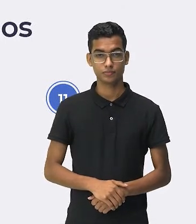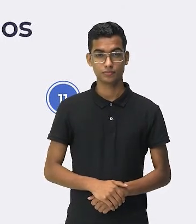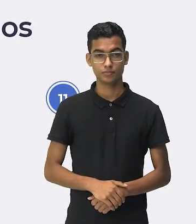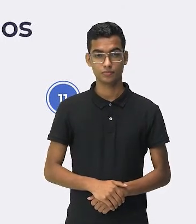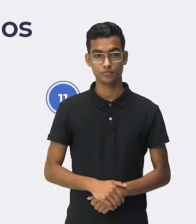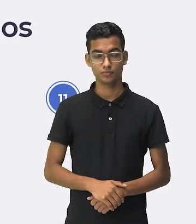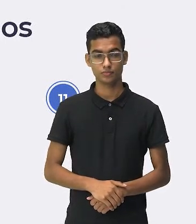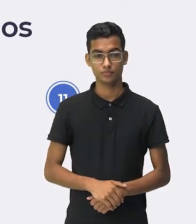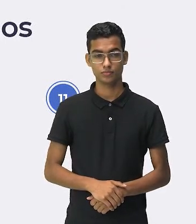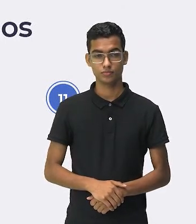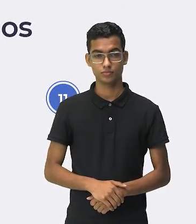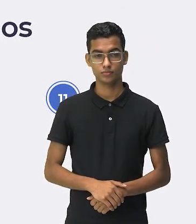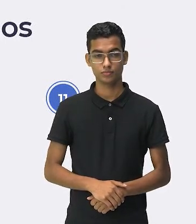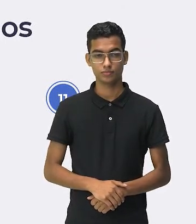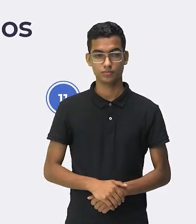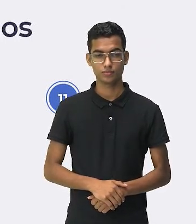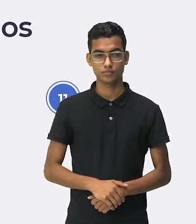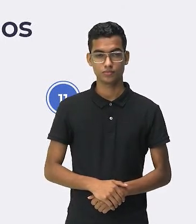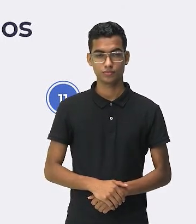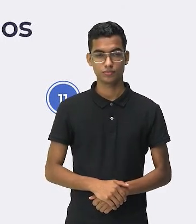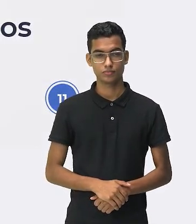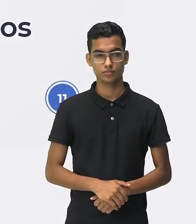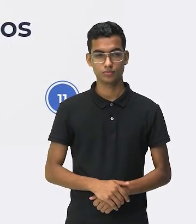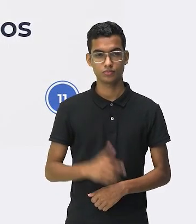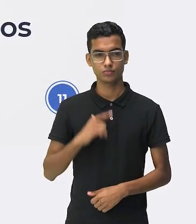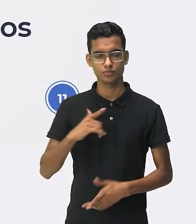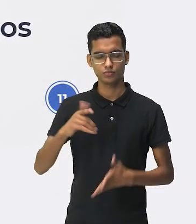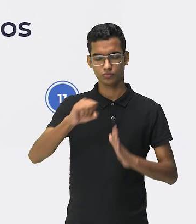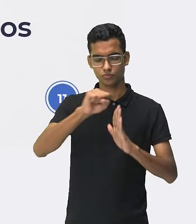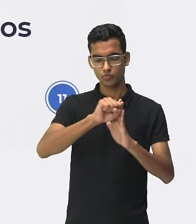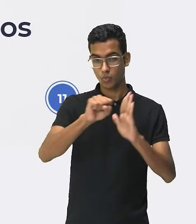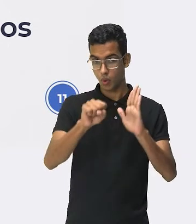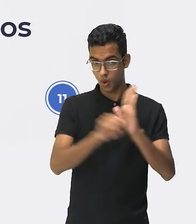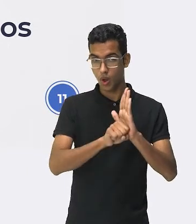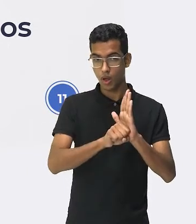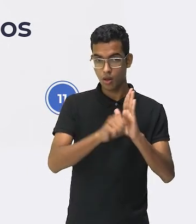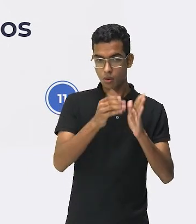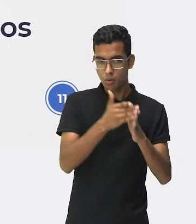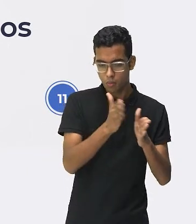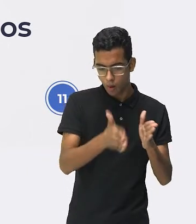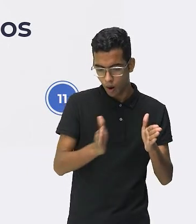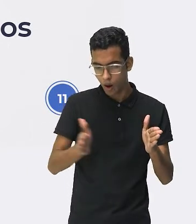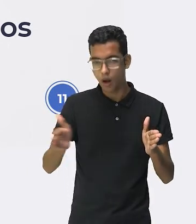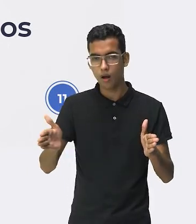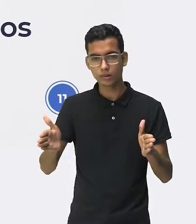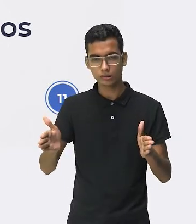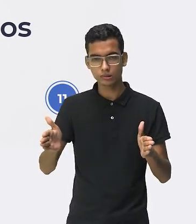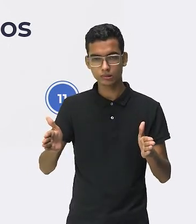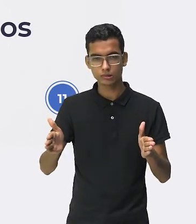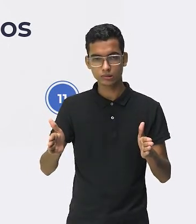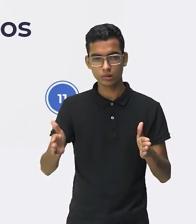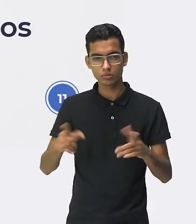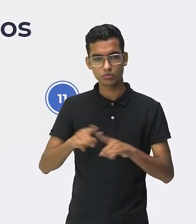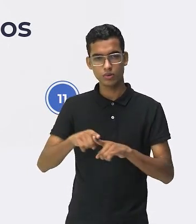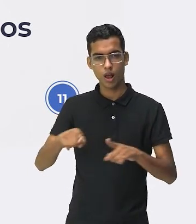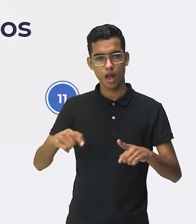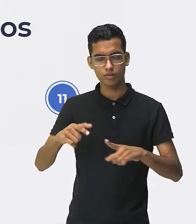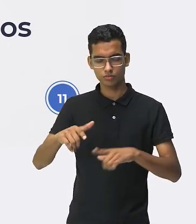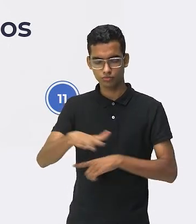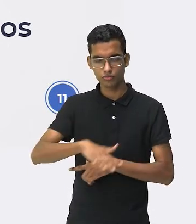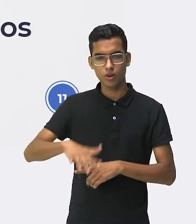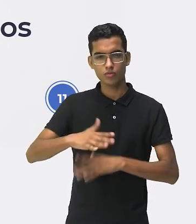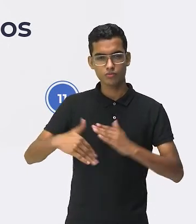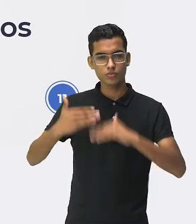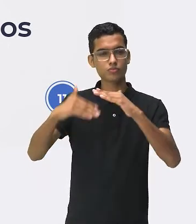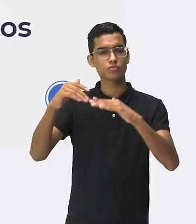Ao longo do século, apesar do imenso progresso industrial e do desenvolvimento urbano que implicou